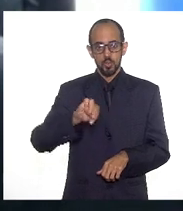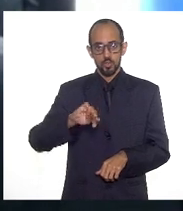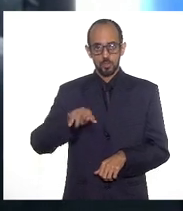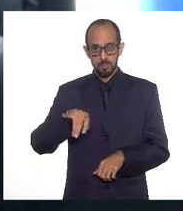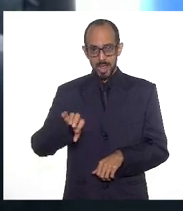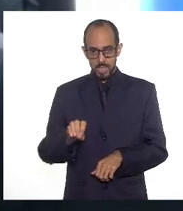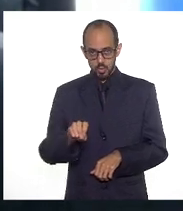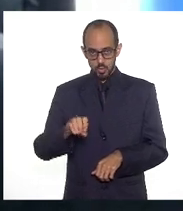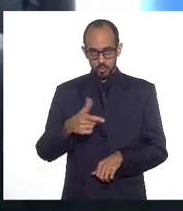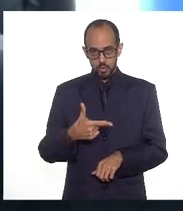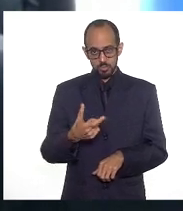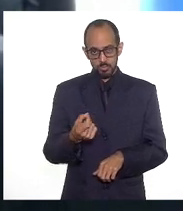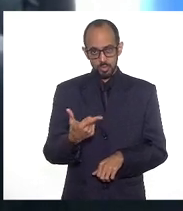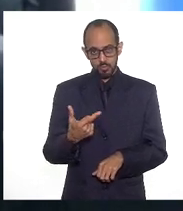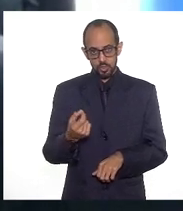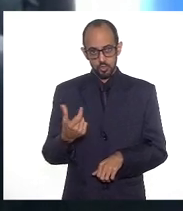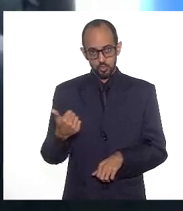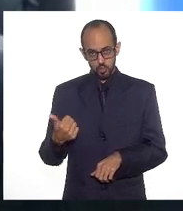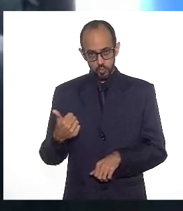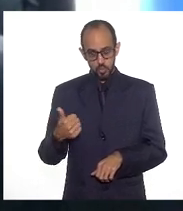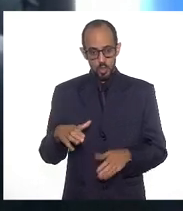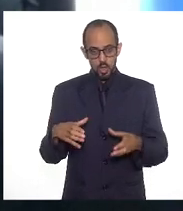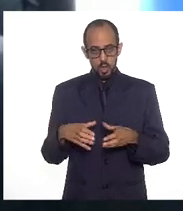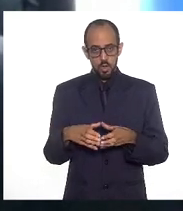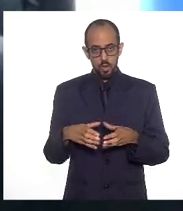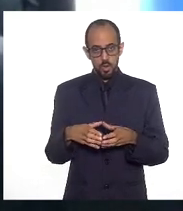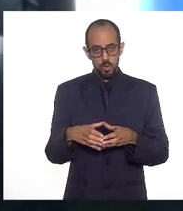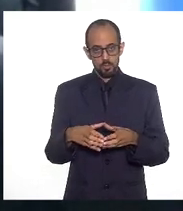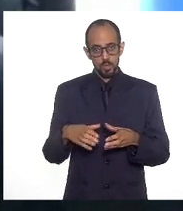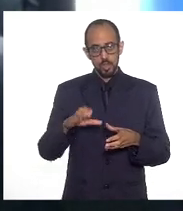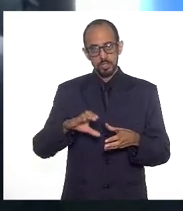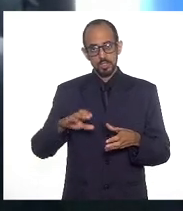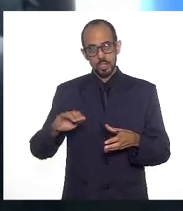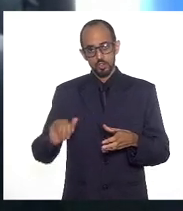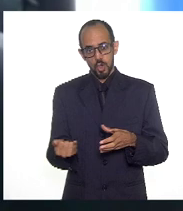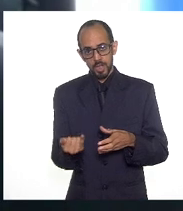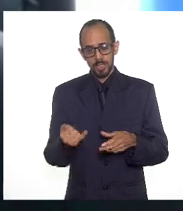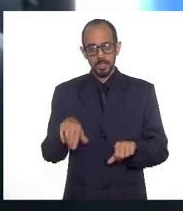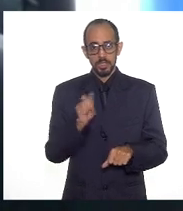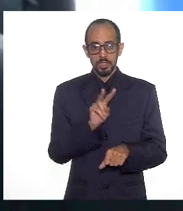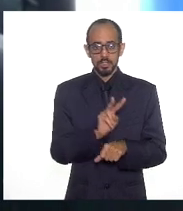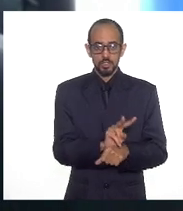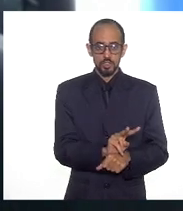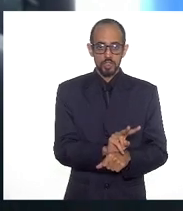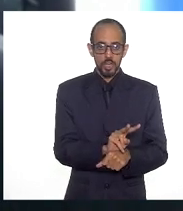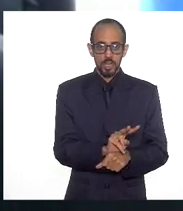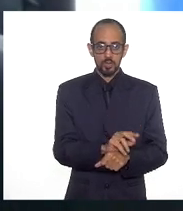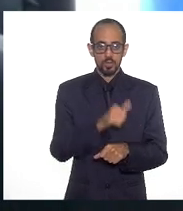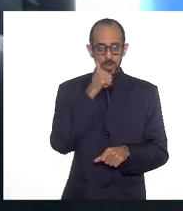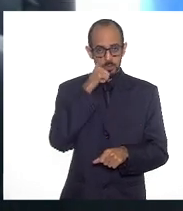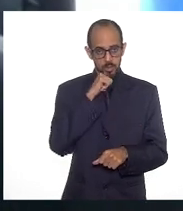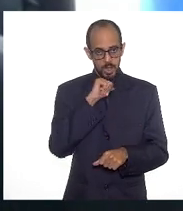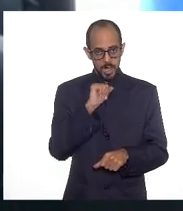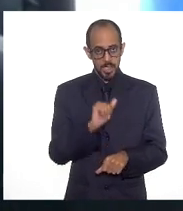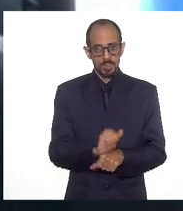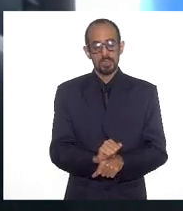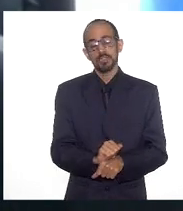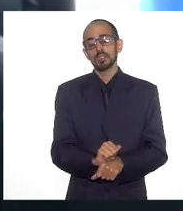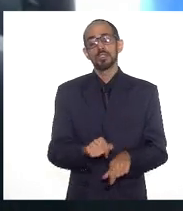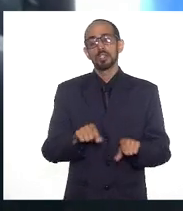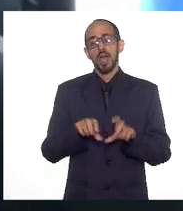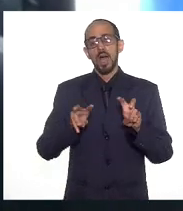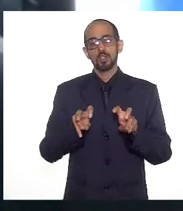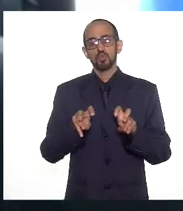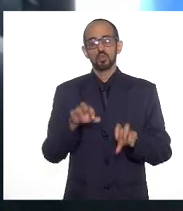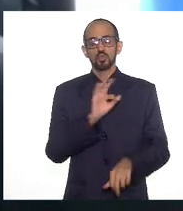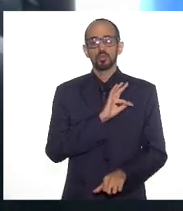comissões de Constituição e Justiça, de Defesa dos Direitos da Mulher, de Segurança Pública e Assuntos de Polícia